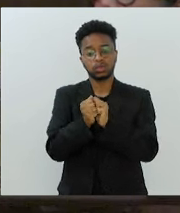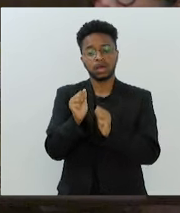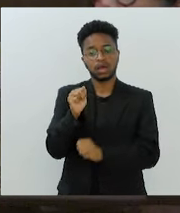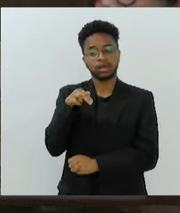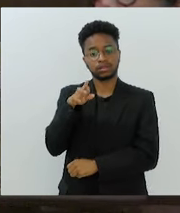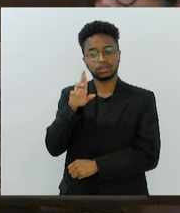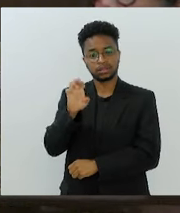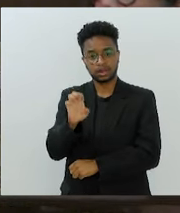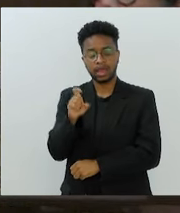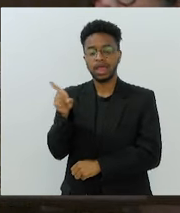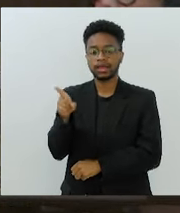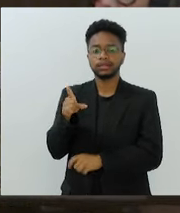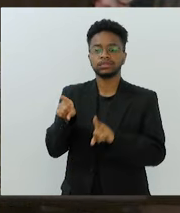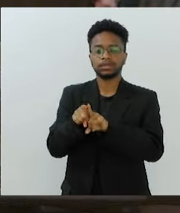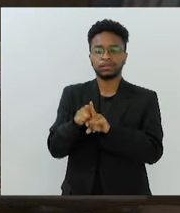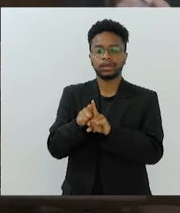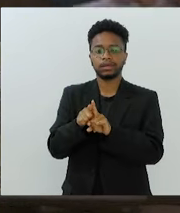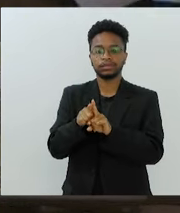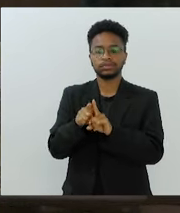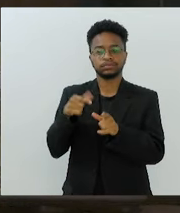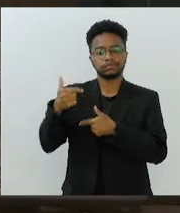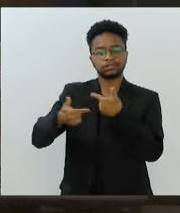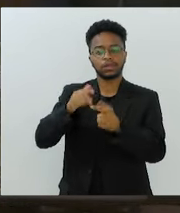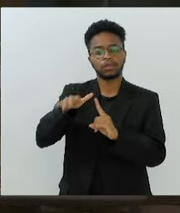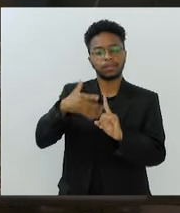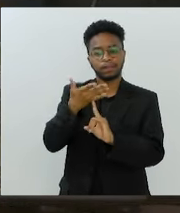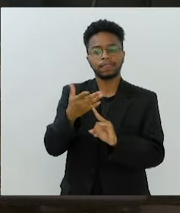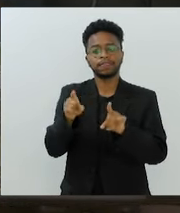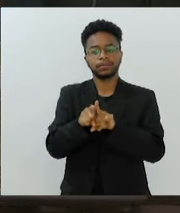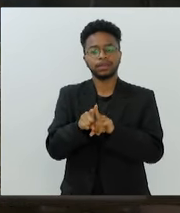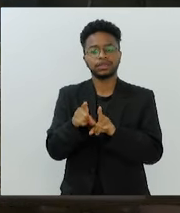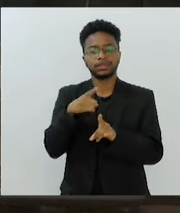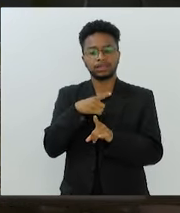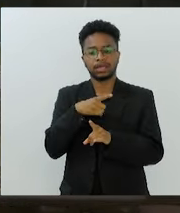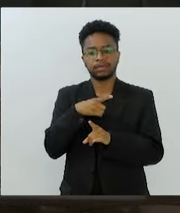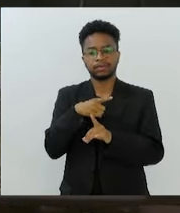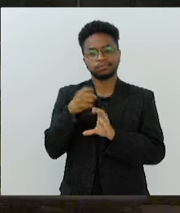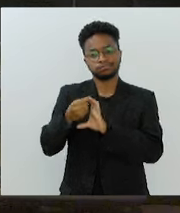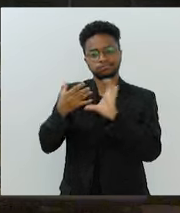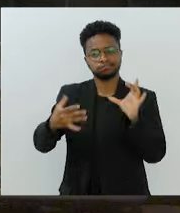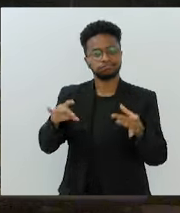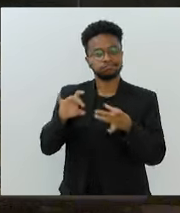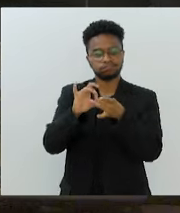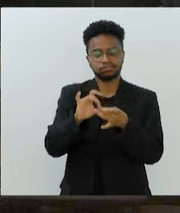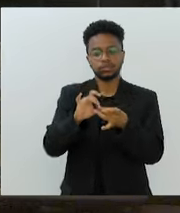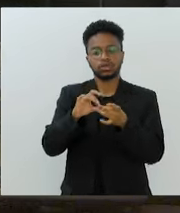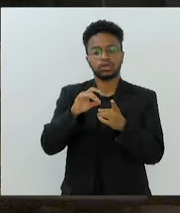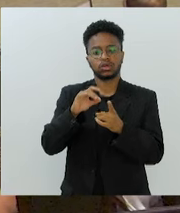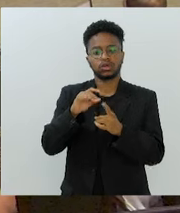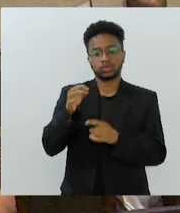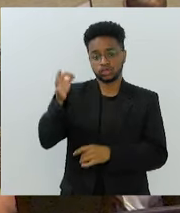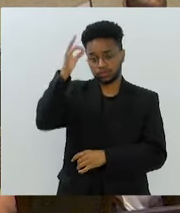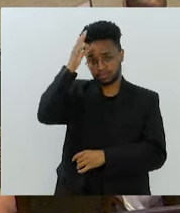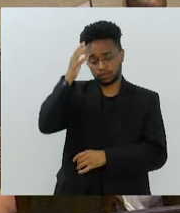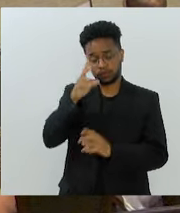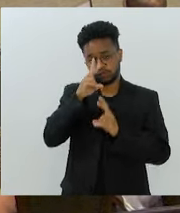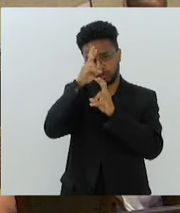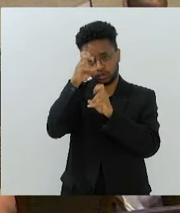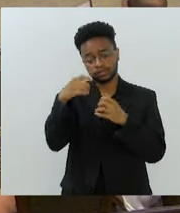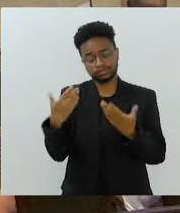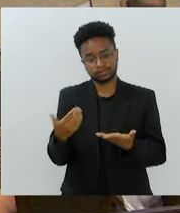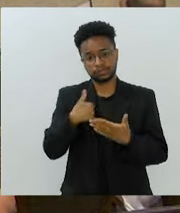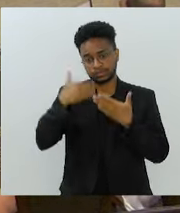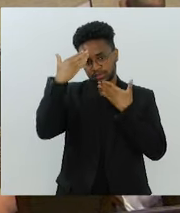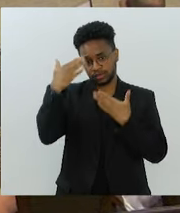grande ambientalista, tinha uma dimensão espiritual muito forte. Então, ouçamos Alan Teixeira, obrigado pela presença, a